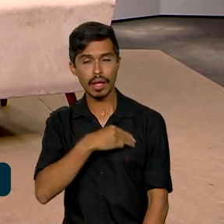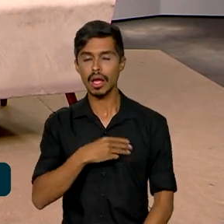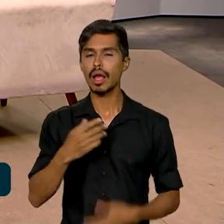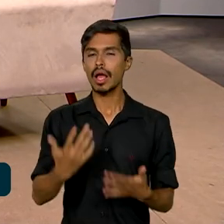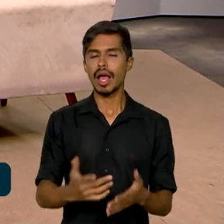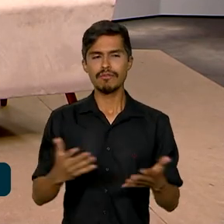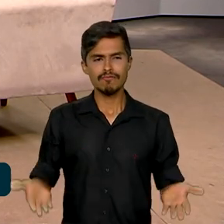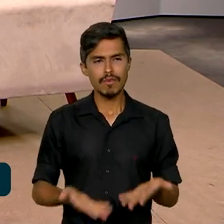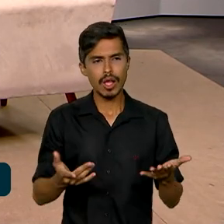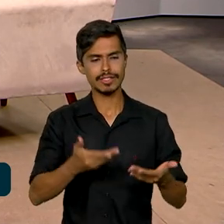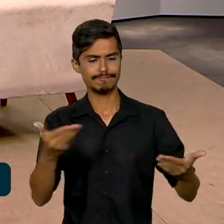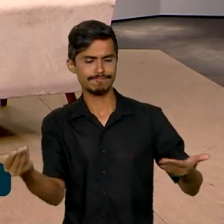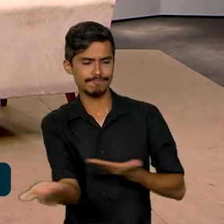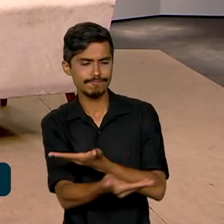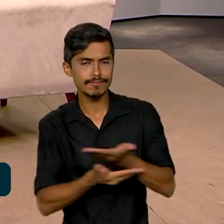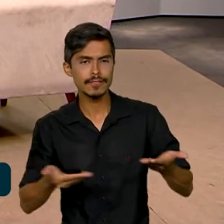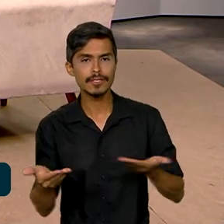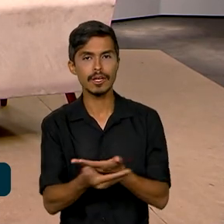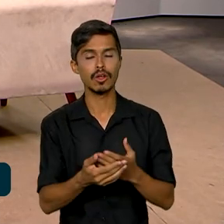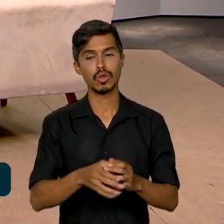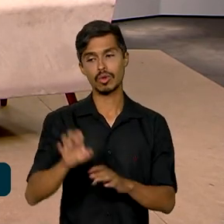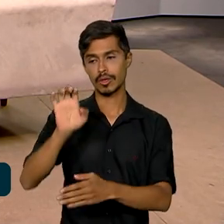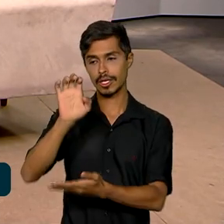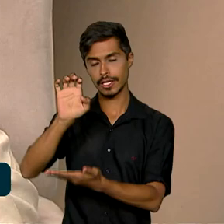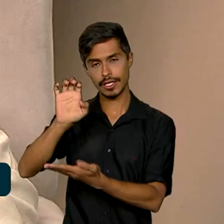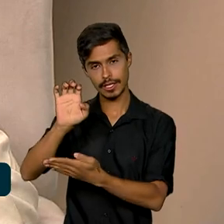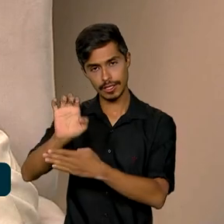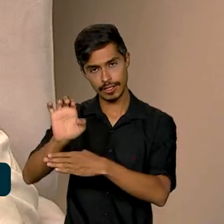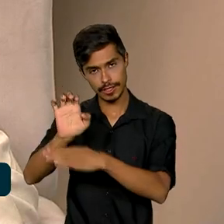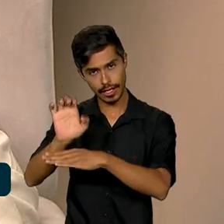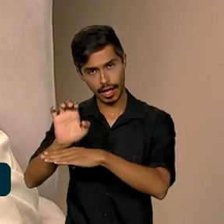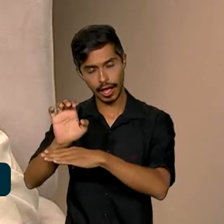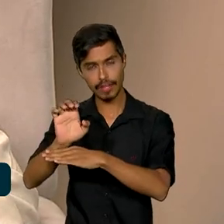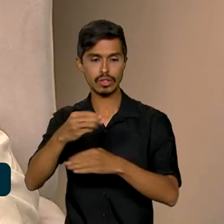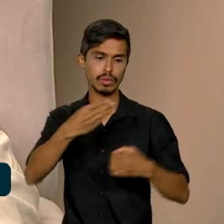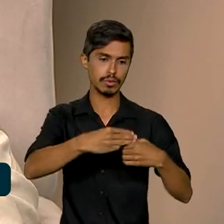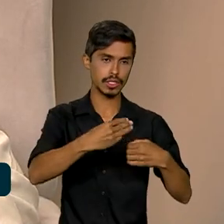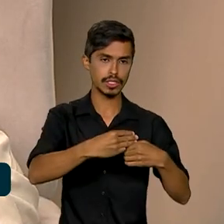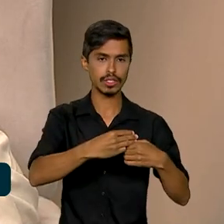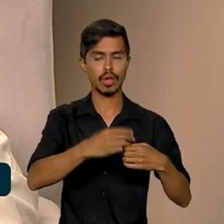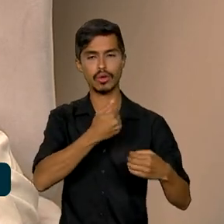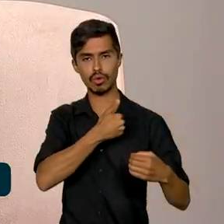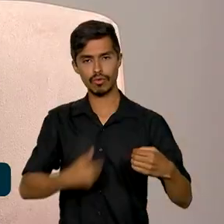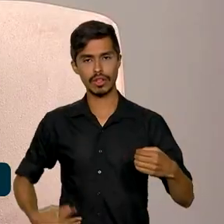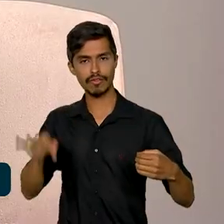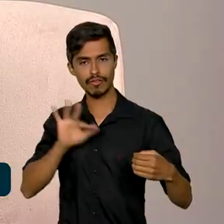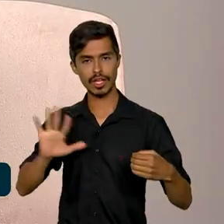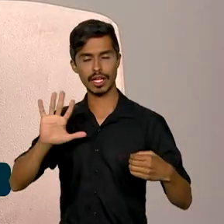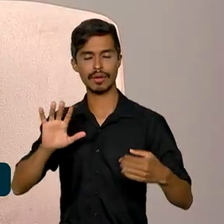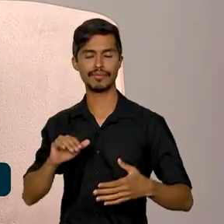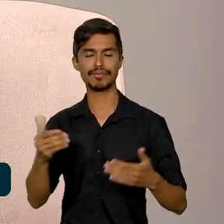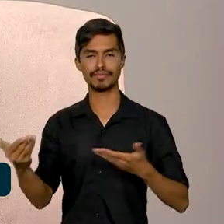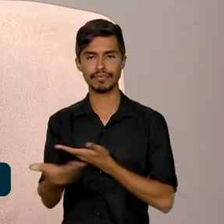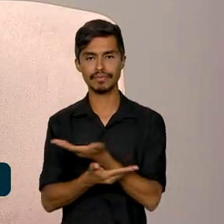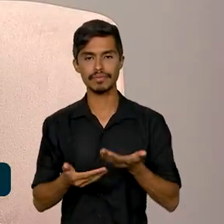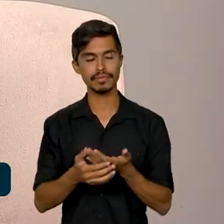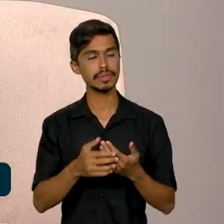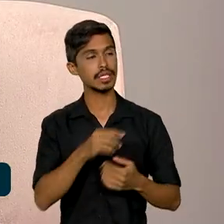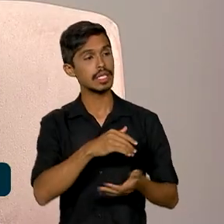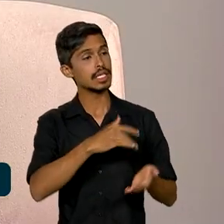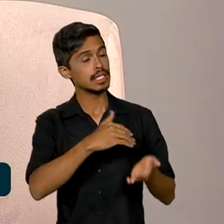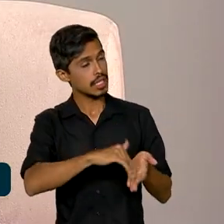essa articulação entre o Estado, os municípios e o governo federal. Secretária, como a senhora colocou muito